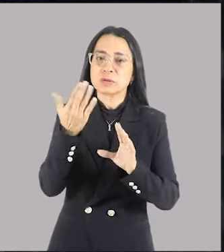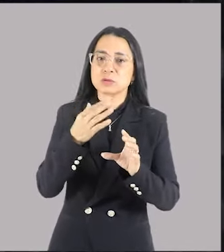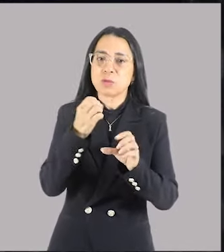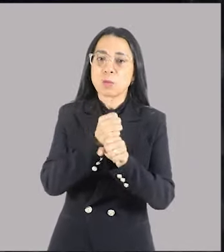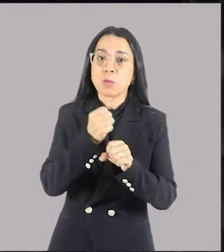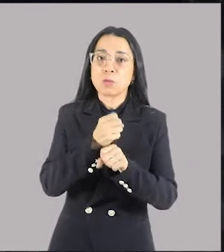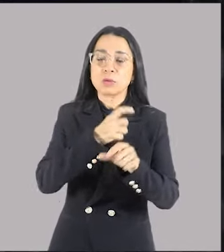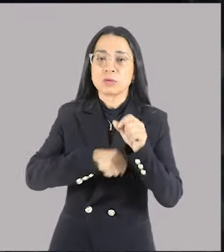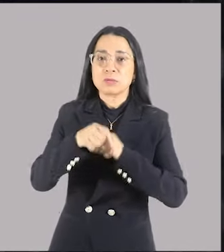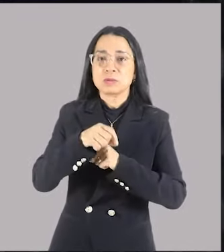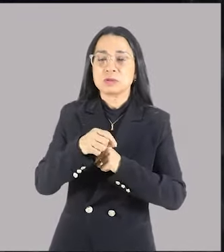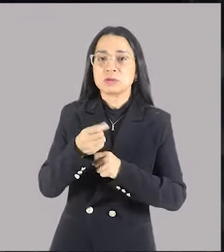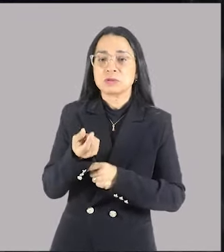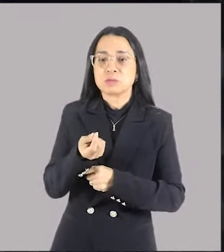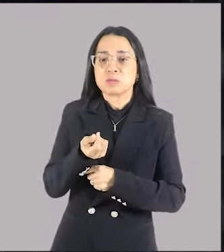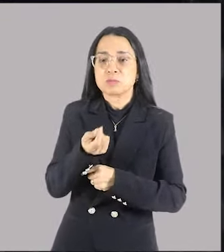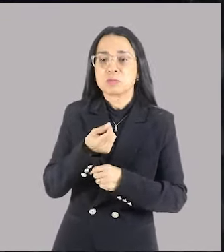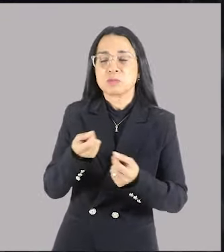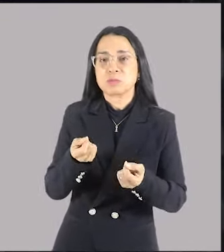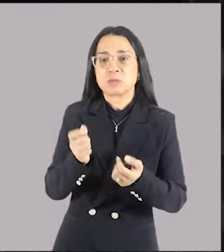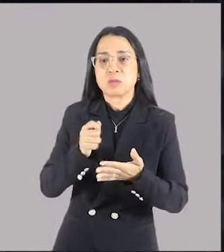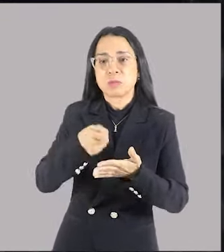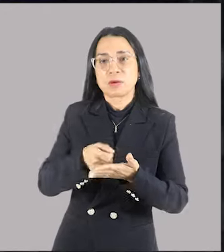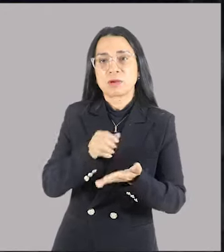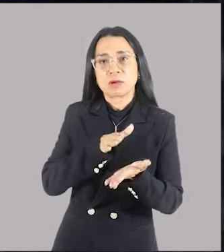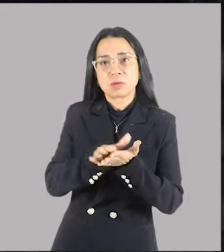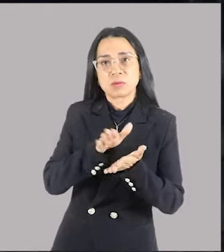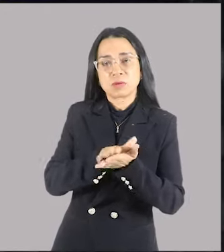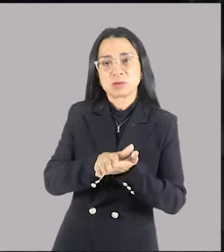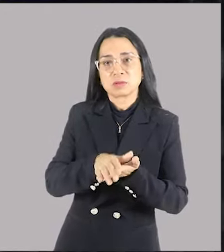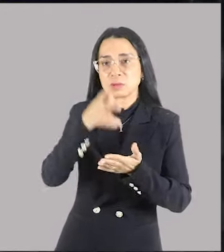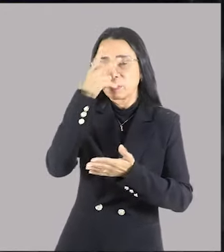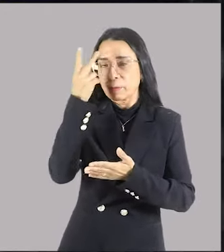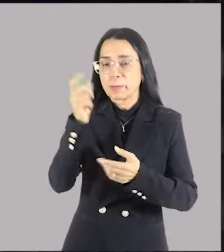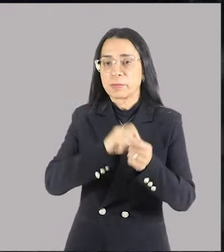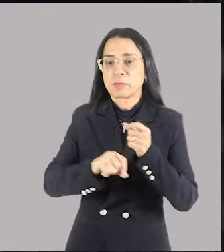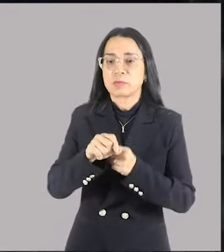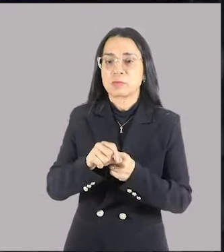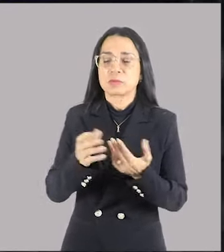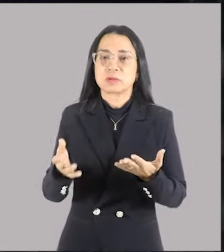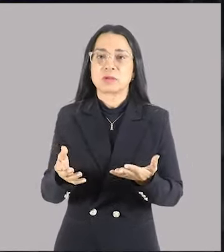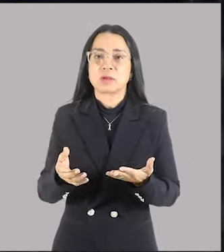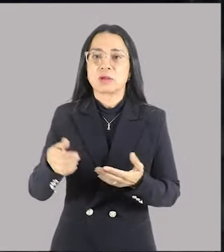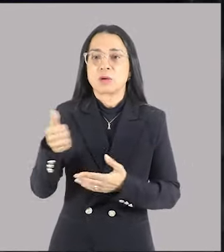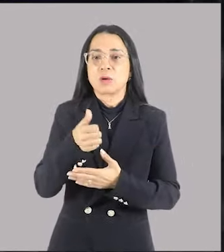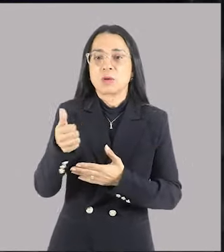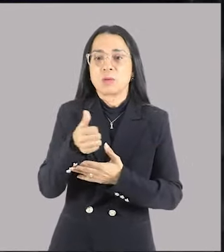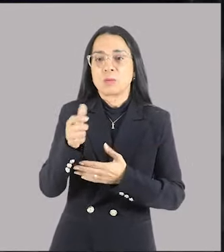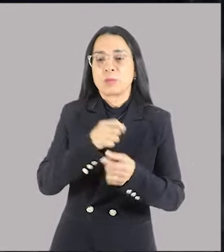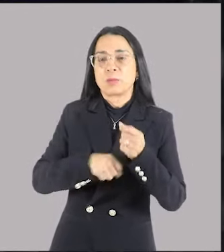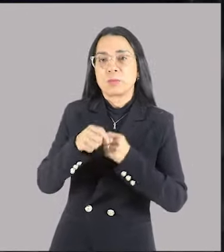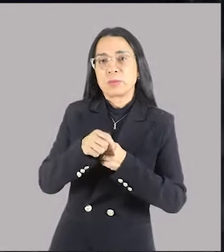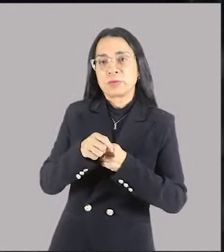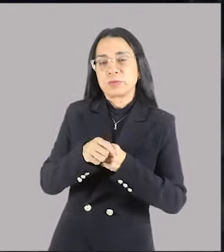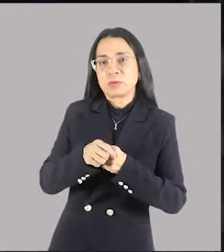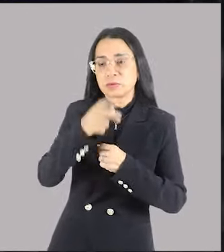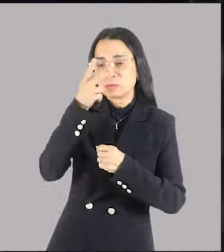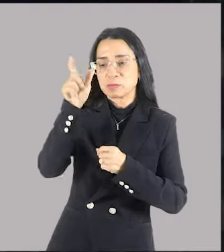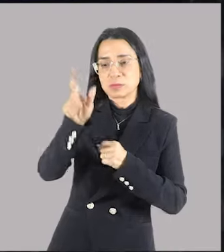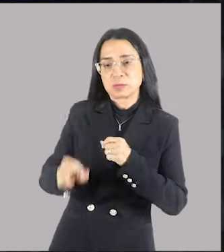lrf para que os servidores para gastos com servidores públicos perfeito o primeiro dos Servidores que são